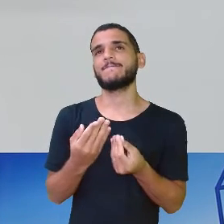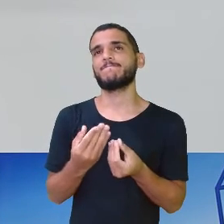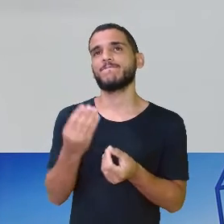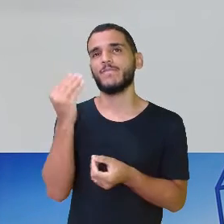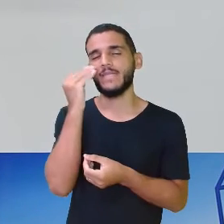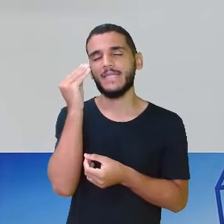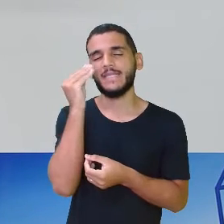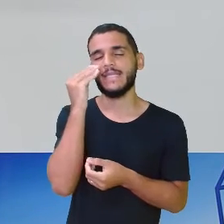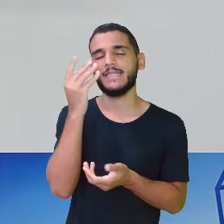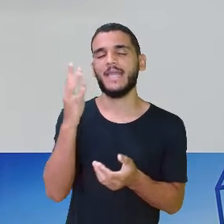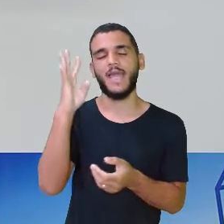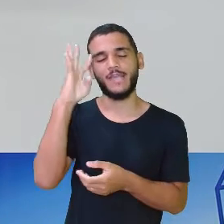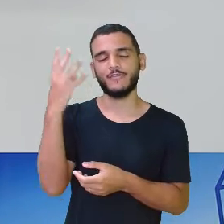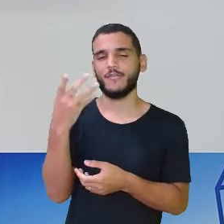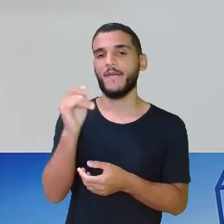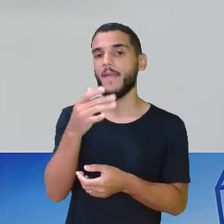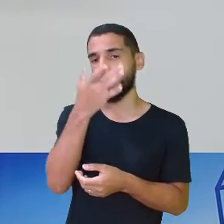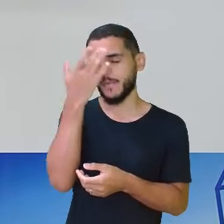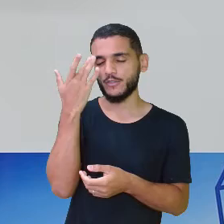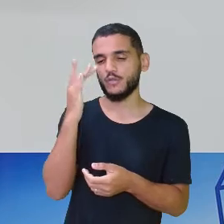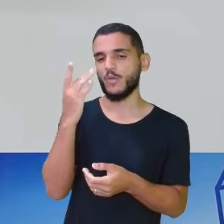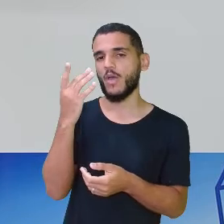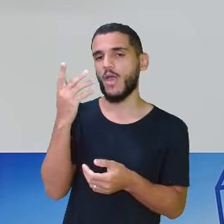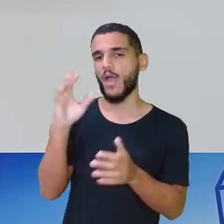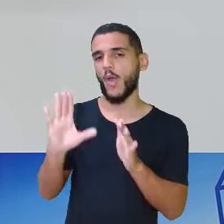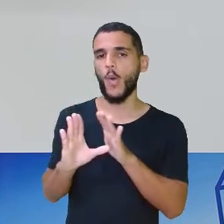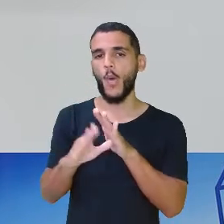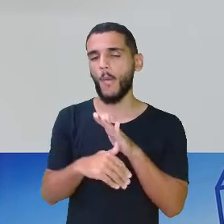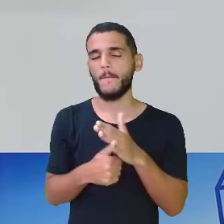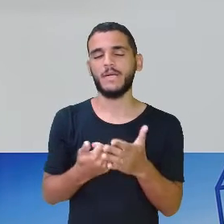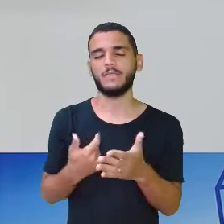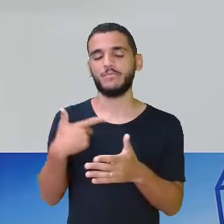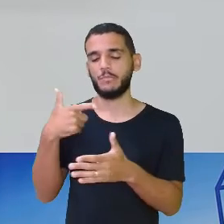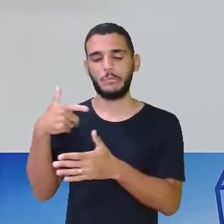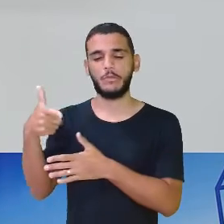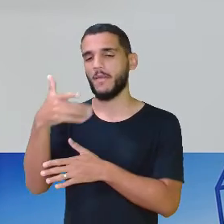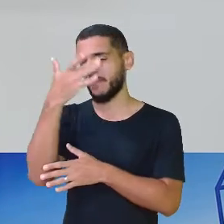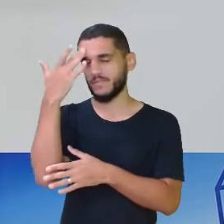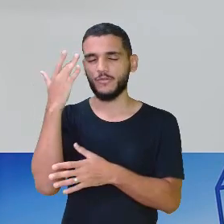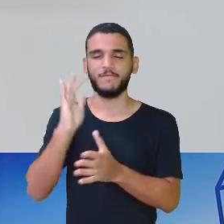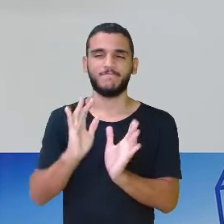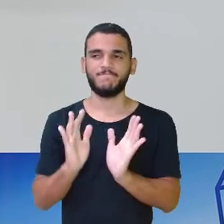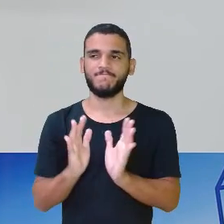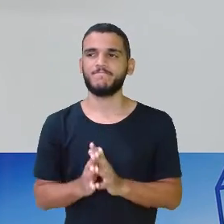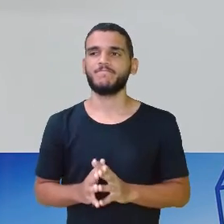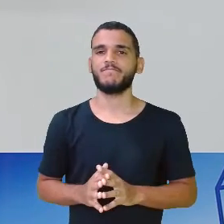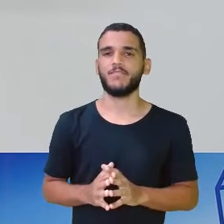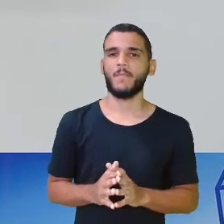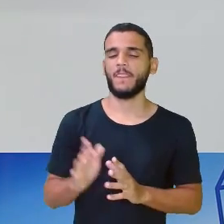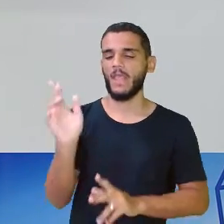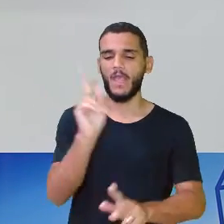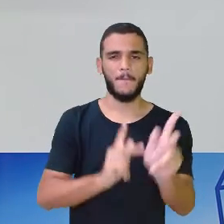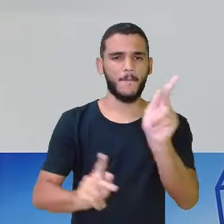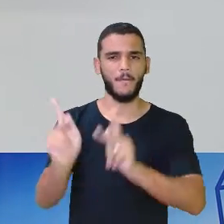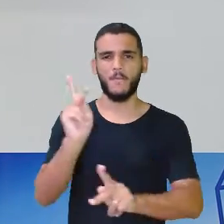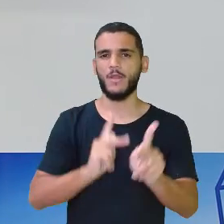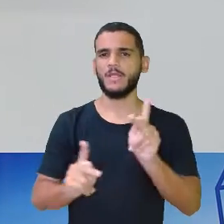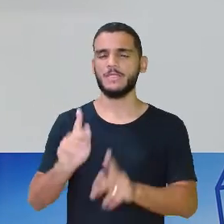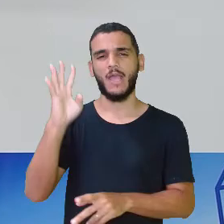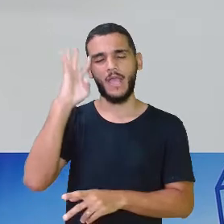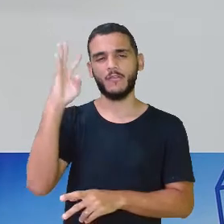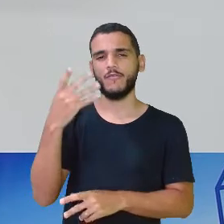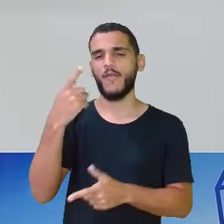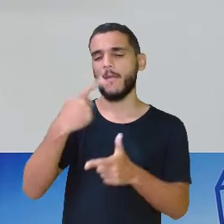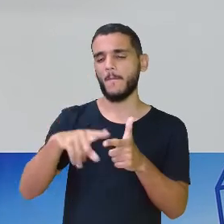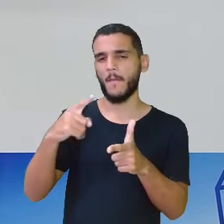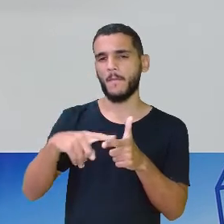camarada ele foi pego roubando, certo? Assaltando alguém, aí diz, a população vai resolver o